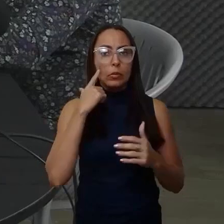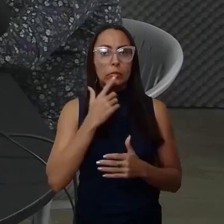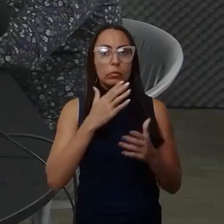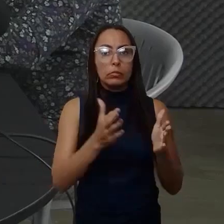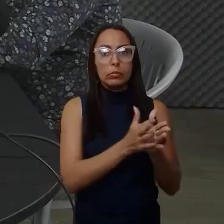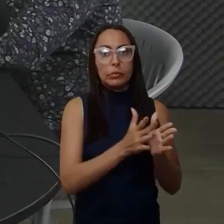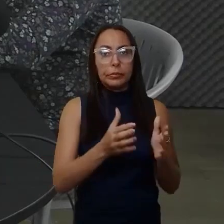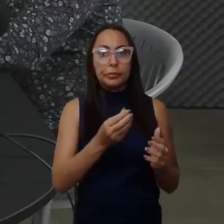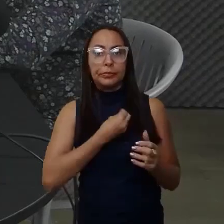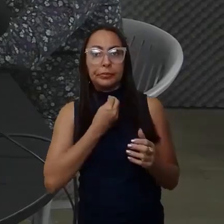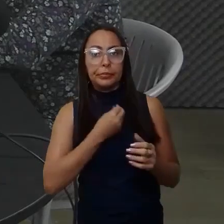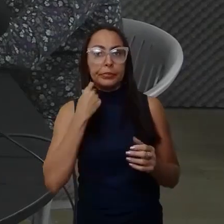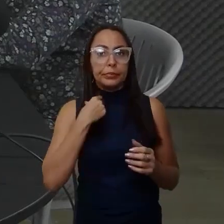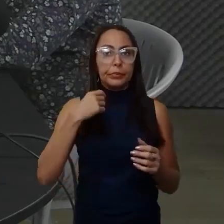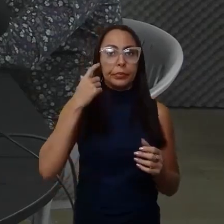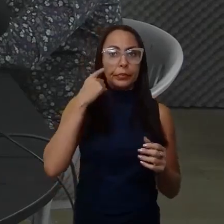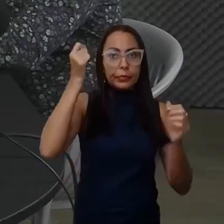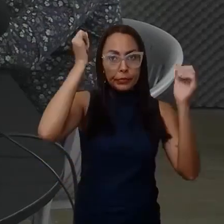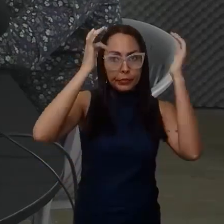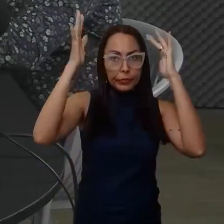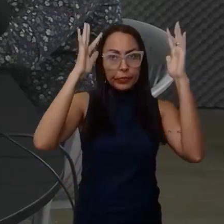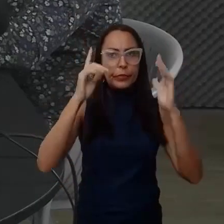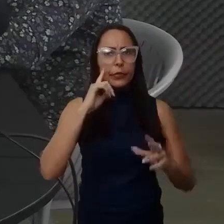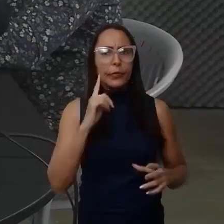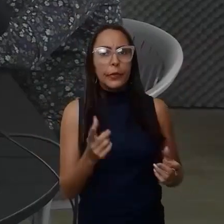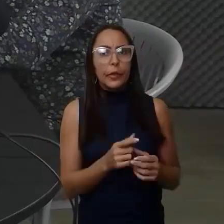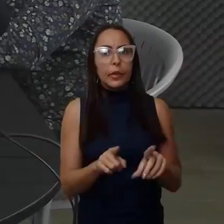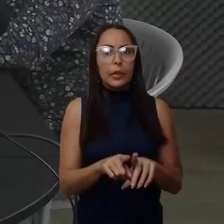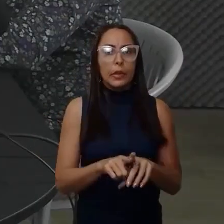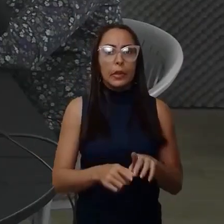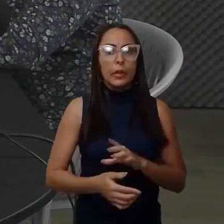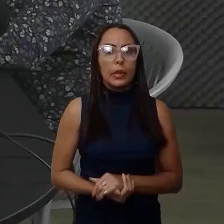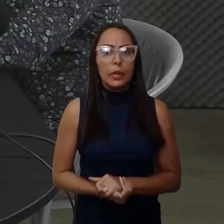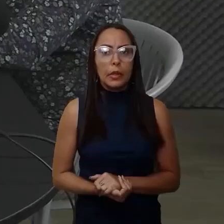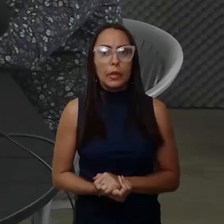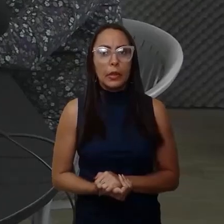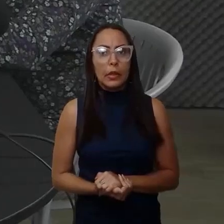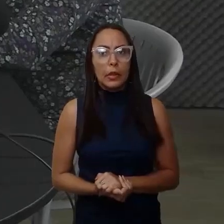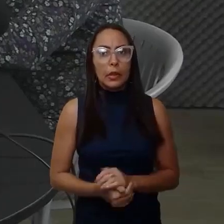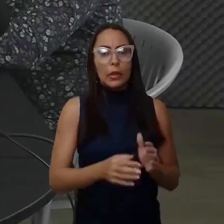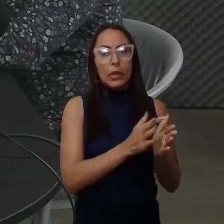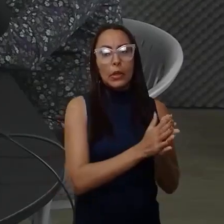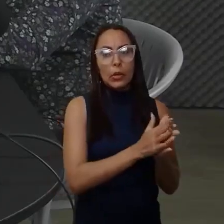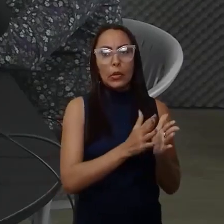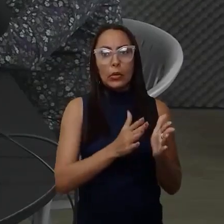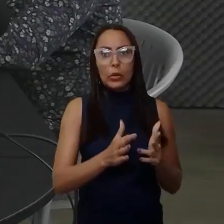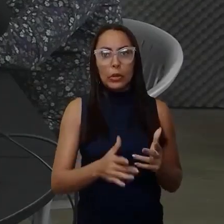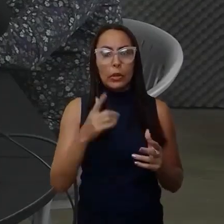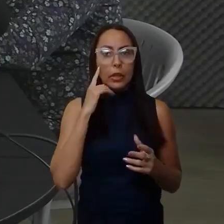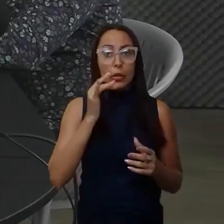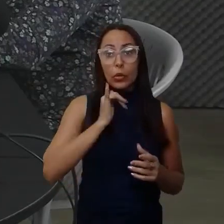tem uma ideia formada sobre aquele tema. Né? E também, assim, hoje em dia a gente está falando muito sobre